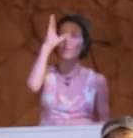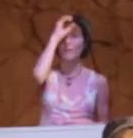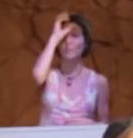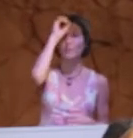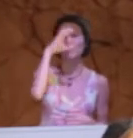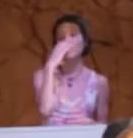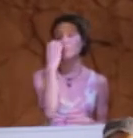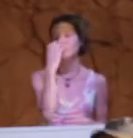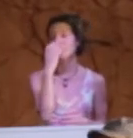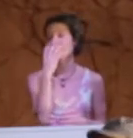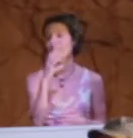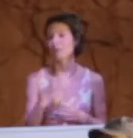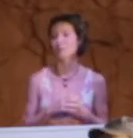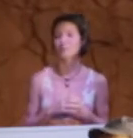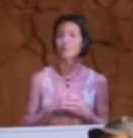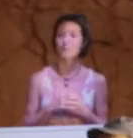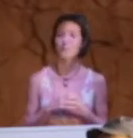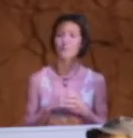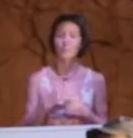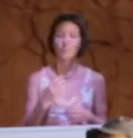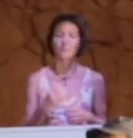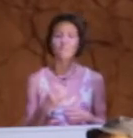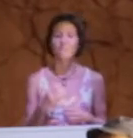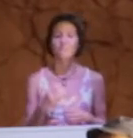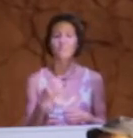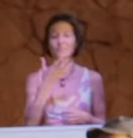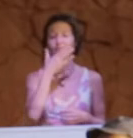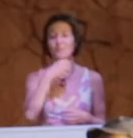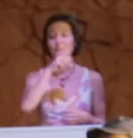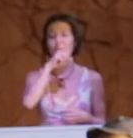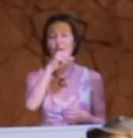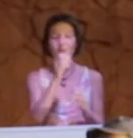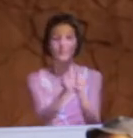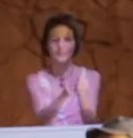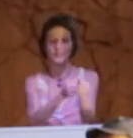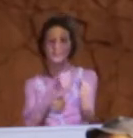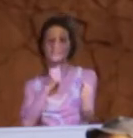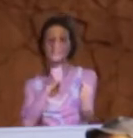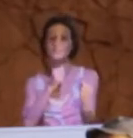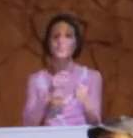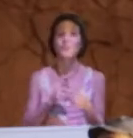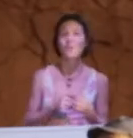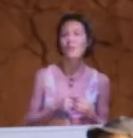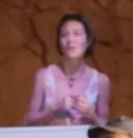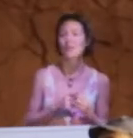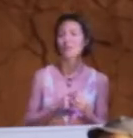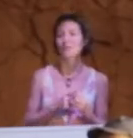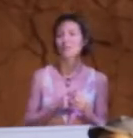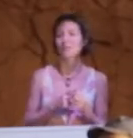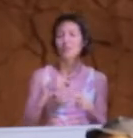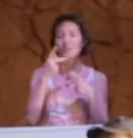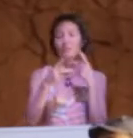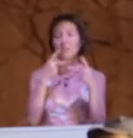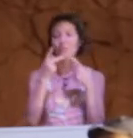caçador que meu pai é, ele falou, filha, no dia que a onça me comer numa caçada, porque foi o dia da onça, porque também teve o